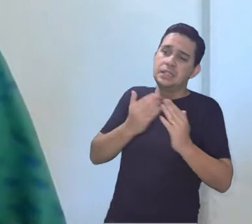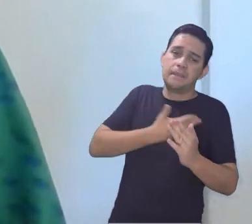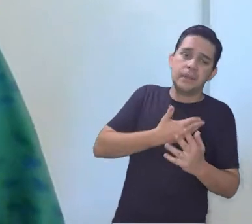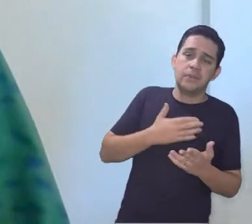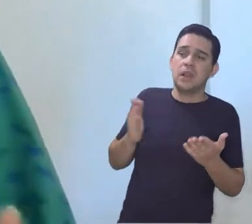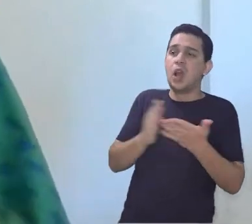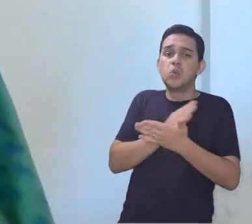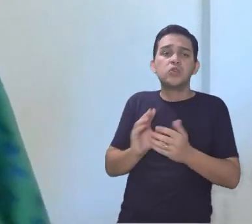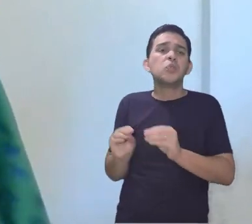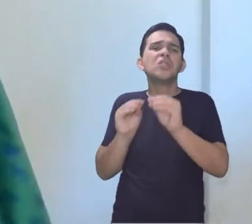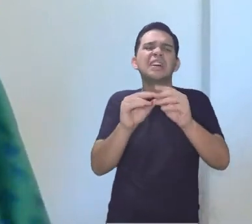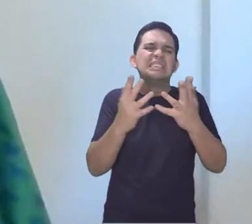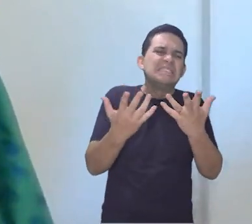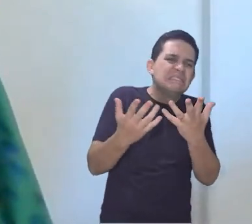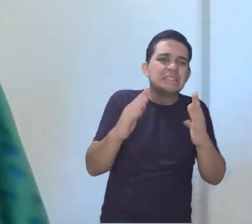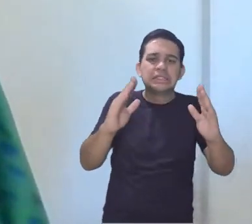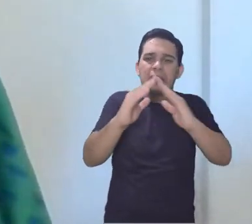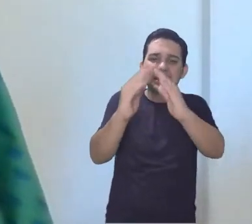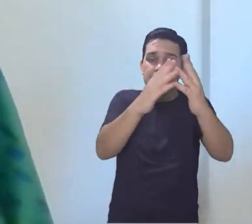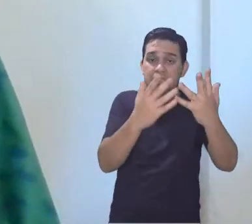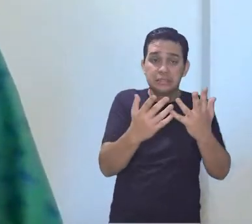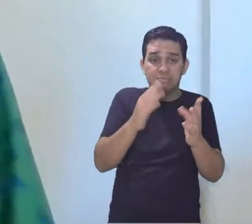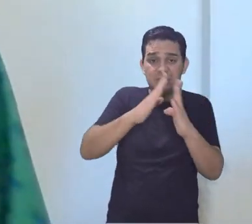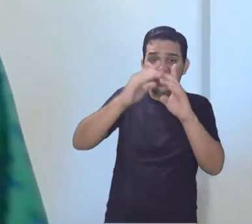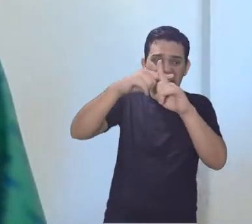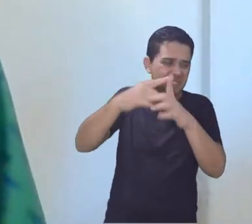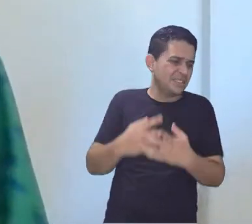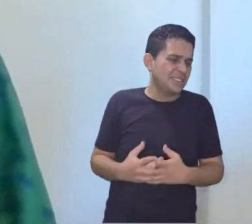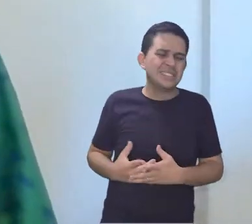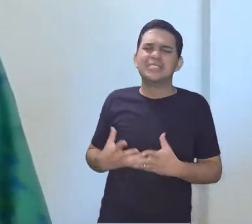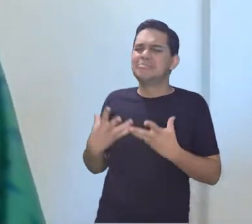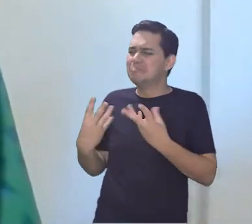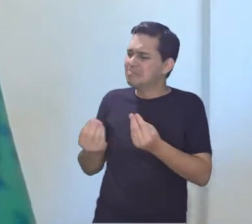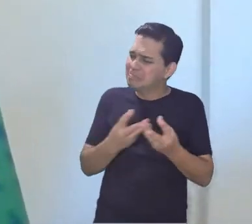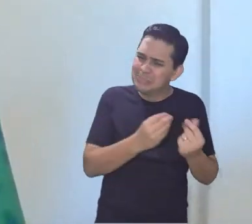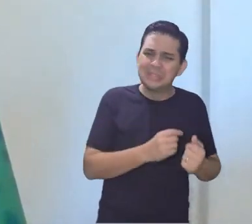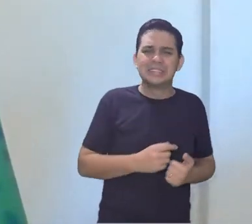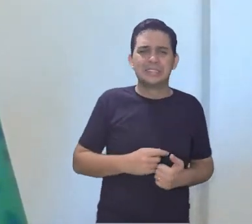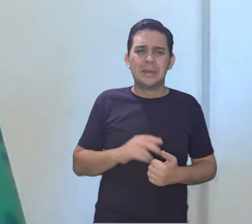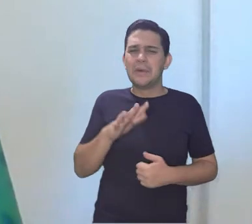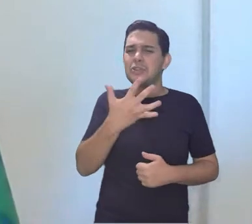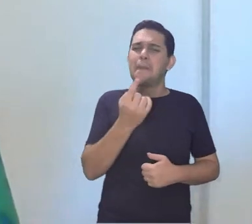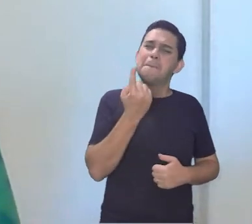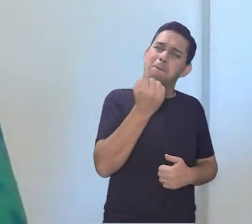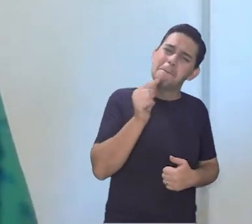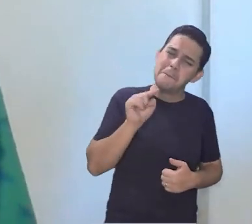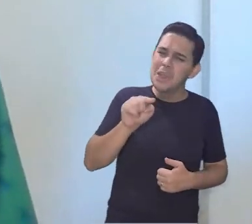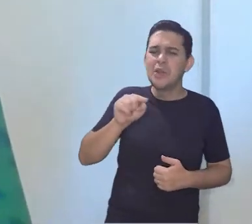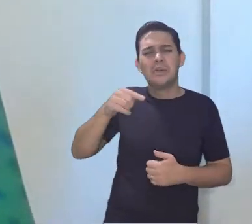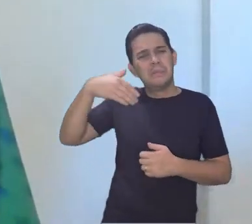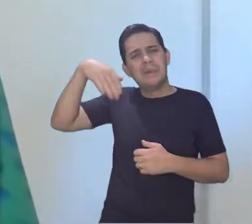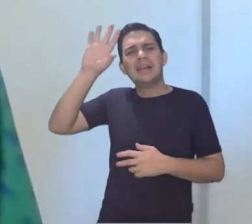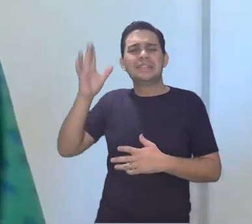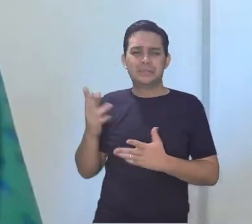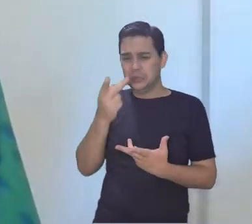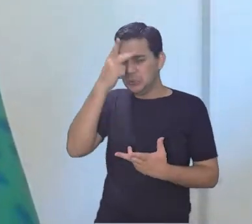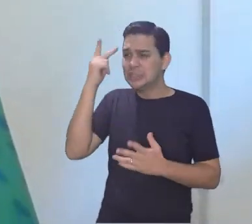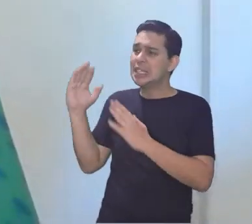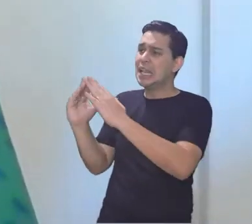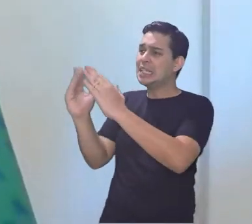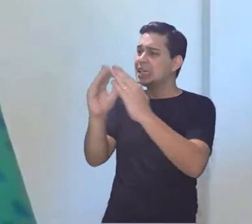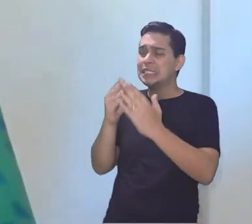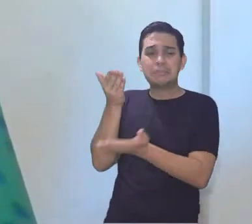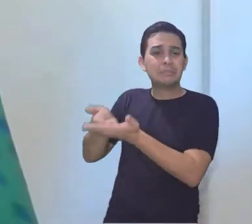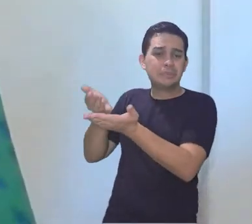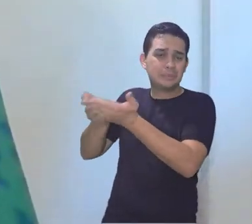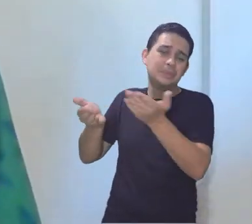chuva cerca de 1.400 desabrigados e na segunda chuva cerca de 1.200 desabrigados. Além dessas pessoas,